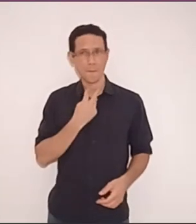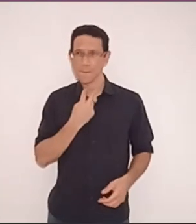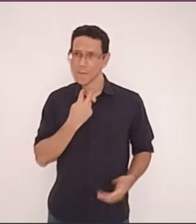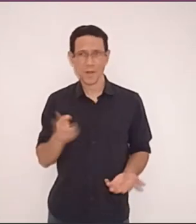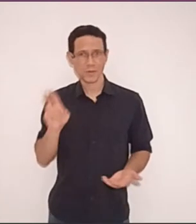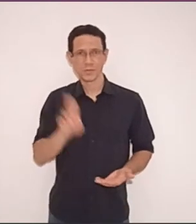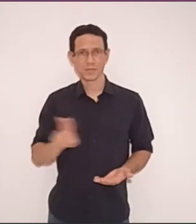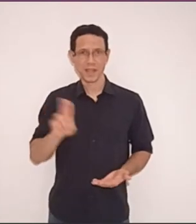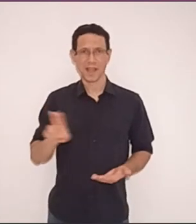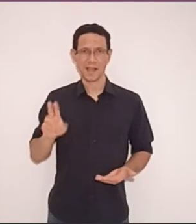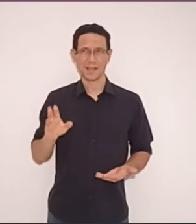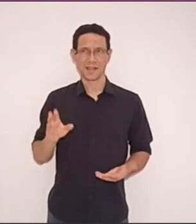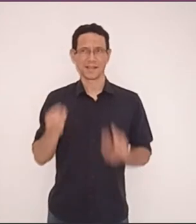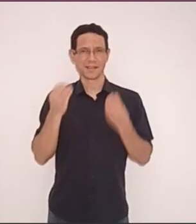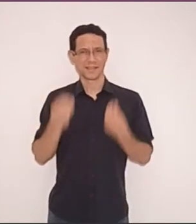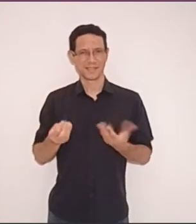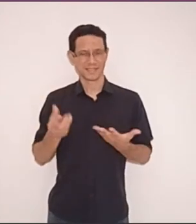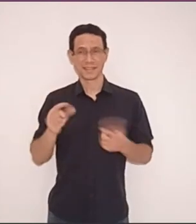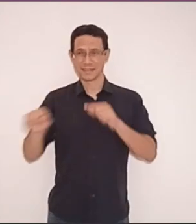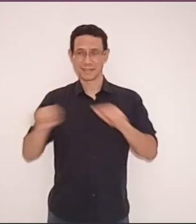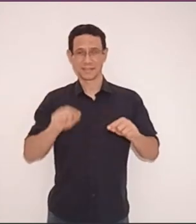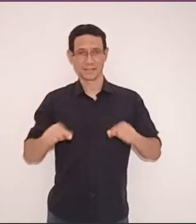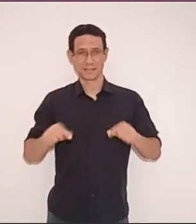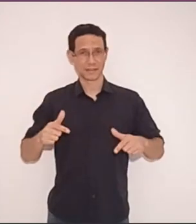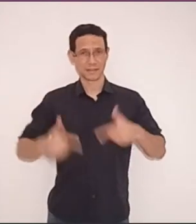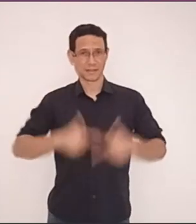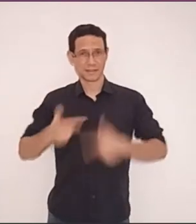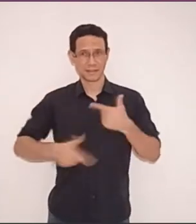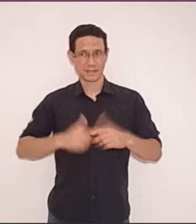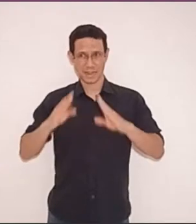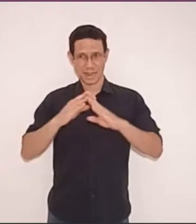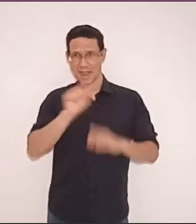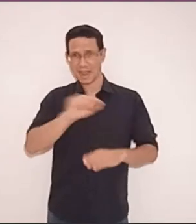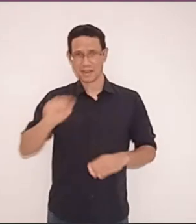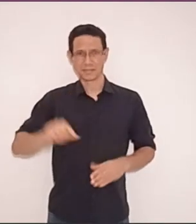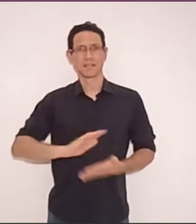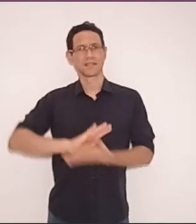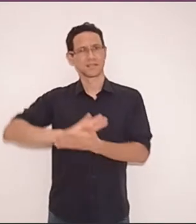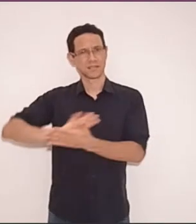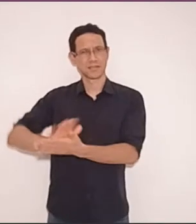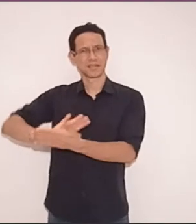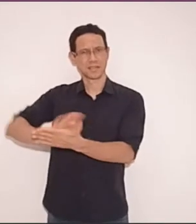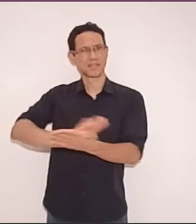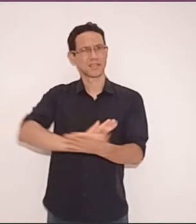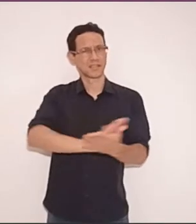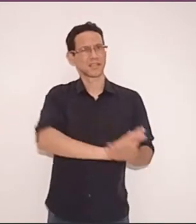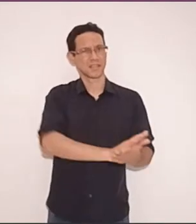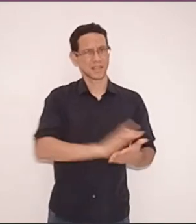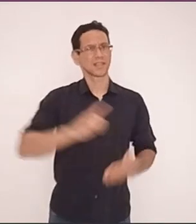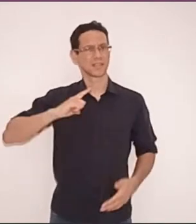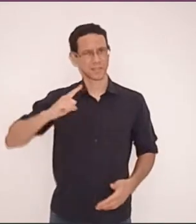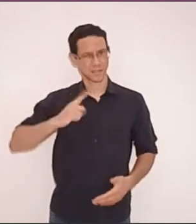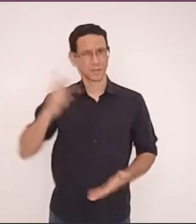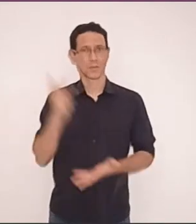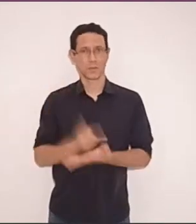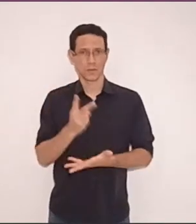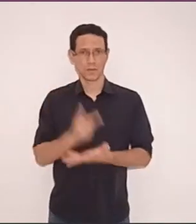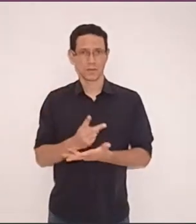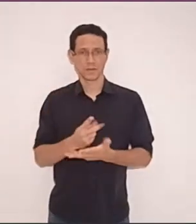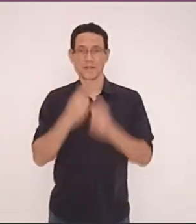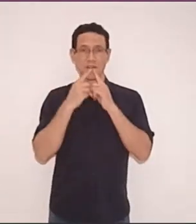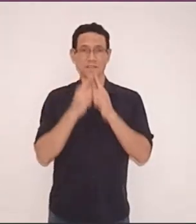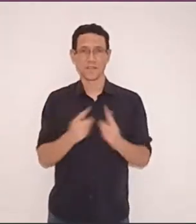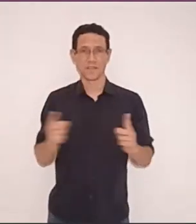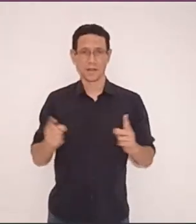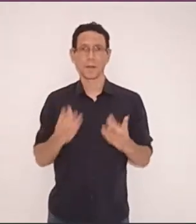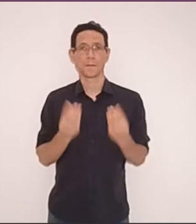trabalhadoras domésticas com o mesmo Requinte tudo a página tem uma frase que a gente escuta muito dentro das casas de família